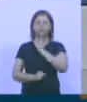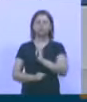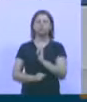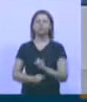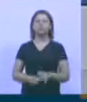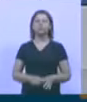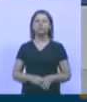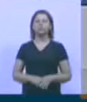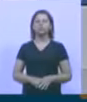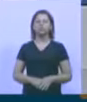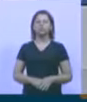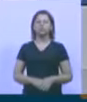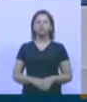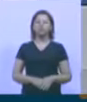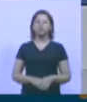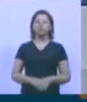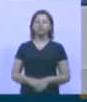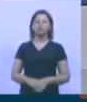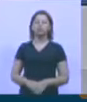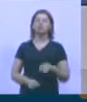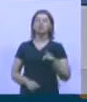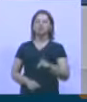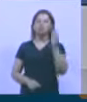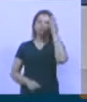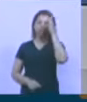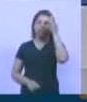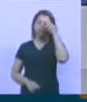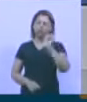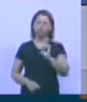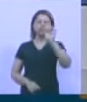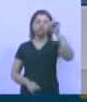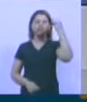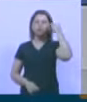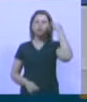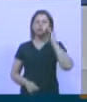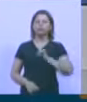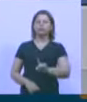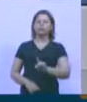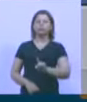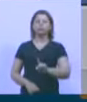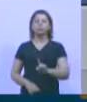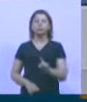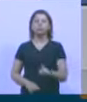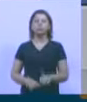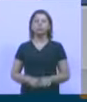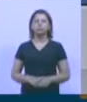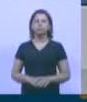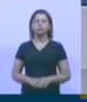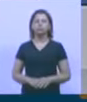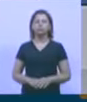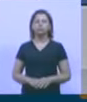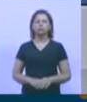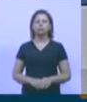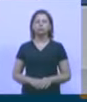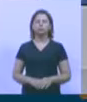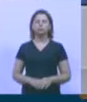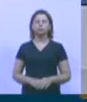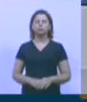você. You know what God thinks about you. Você sabe o que Deus pensa de você. The